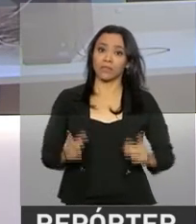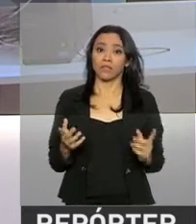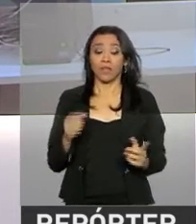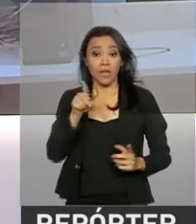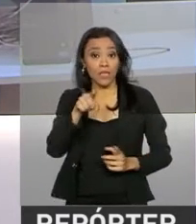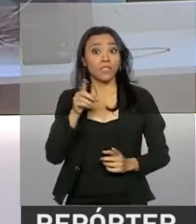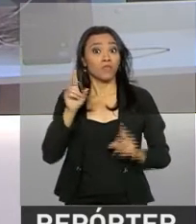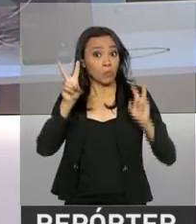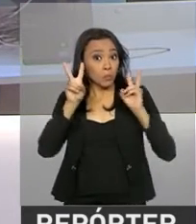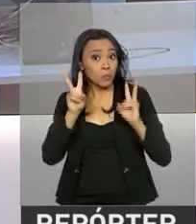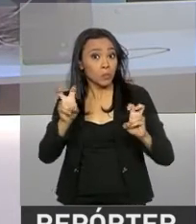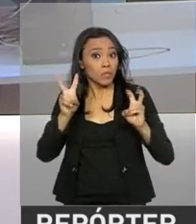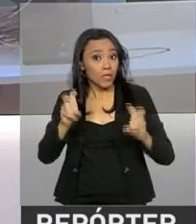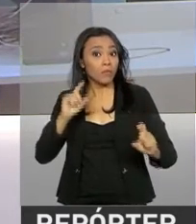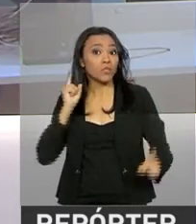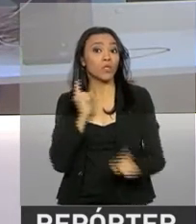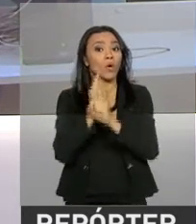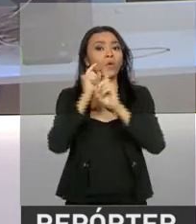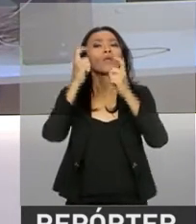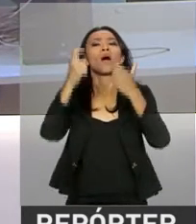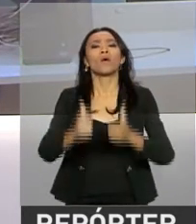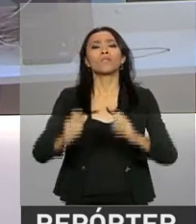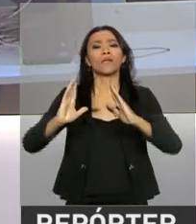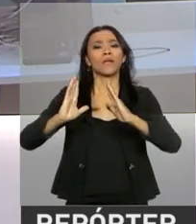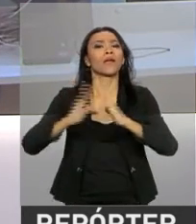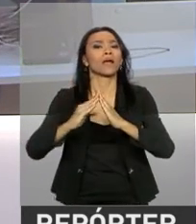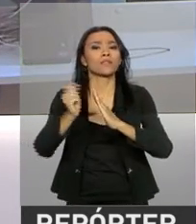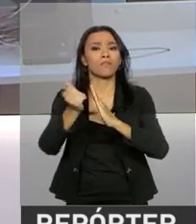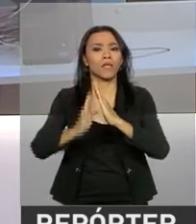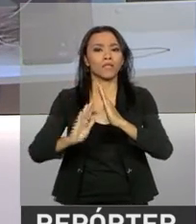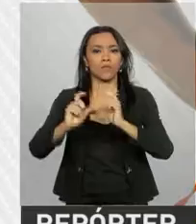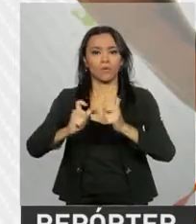foi assunto de um encontro na Casa Brasil, no Rio de Janeiro.